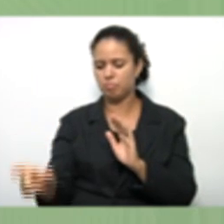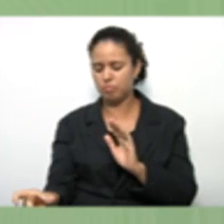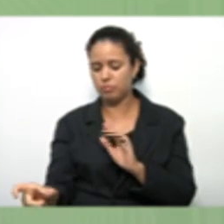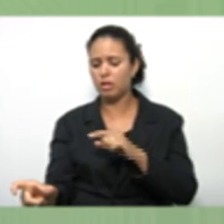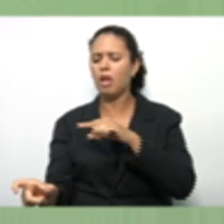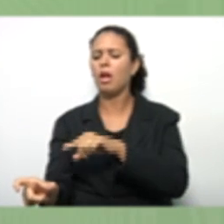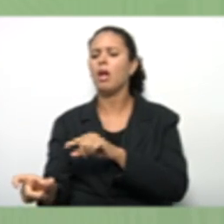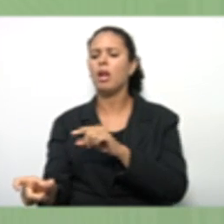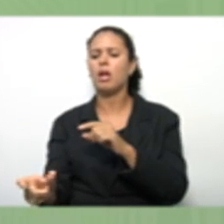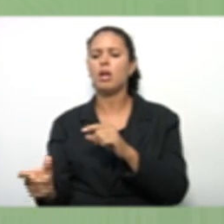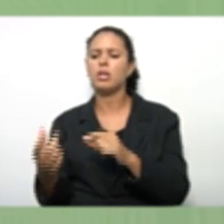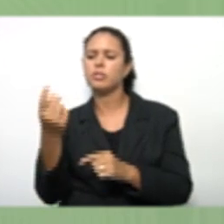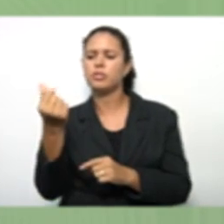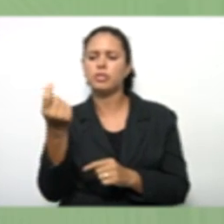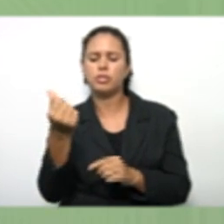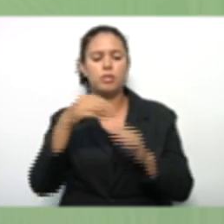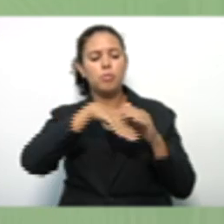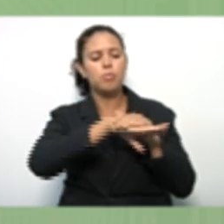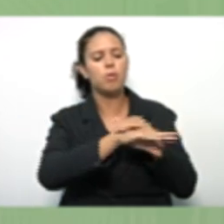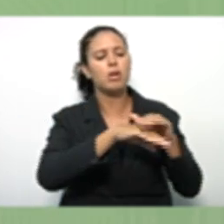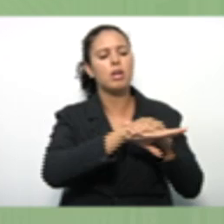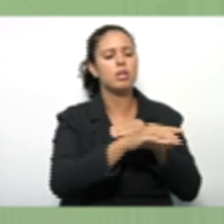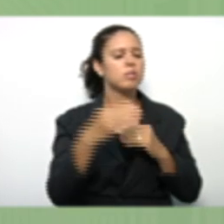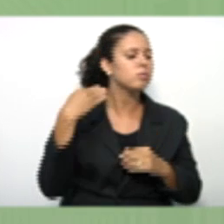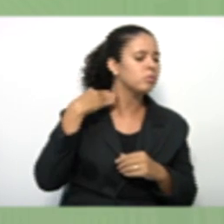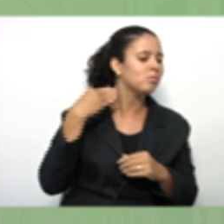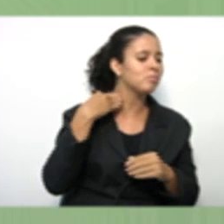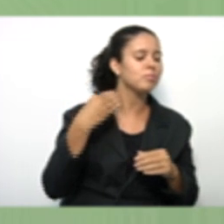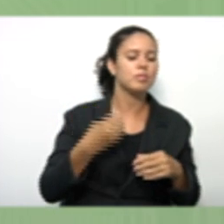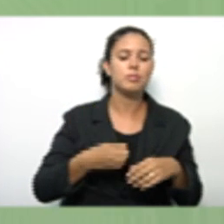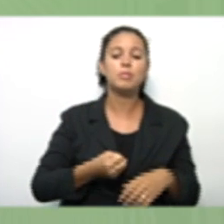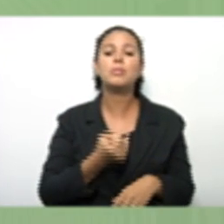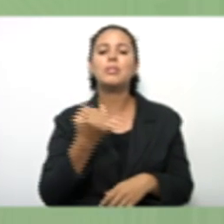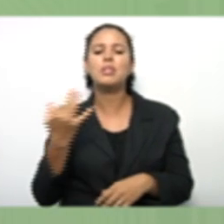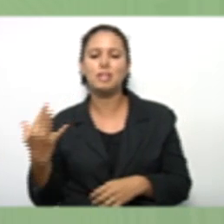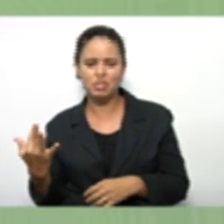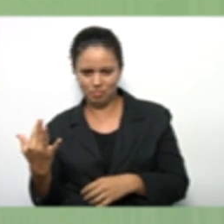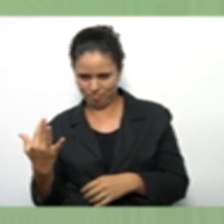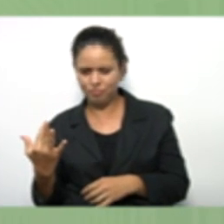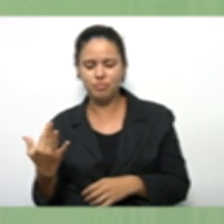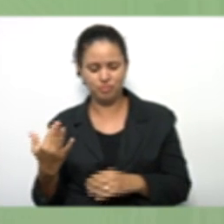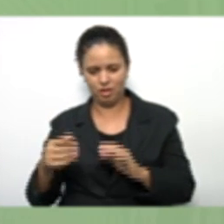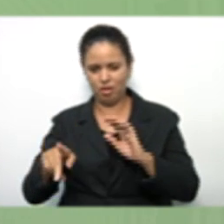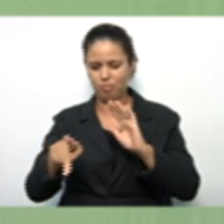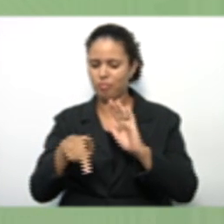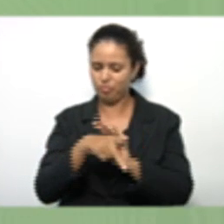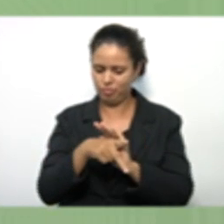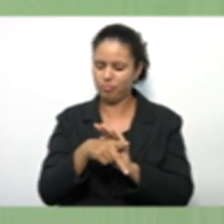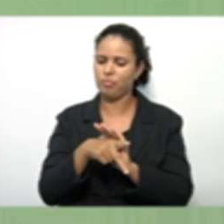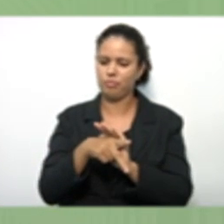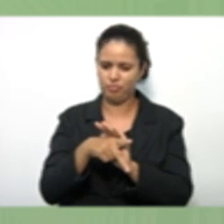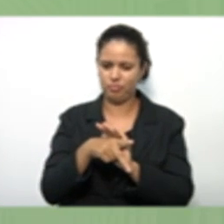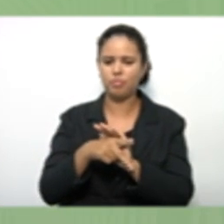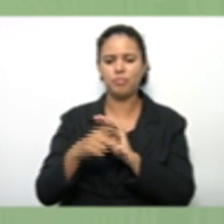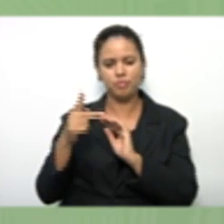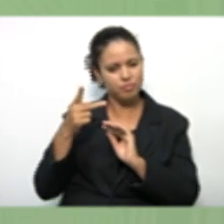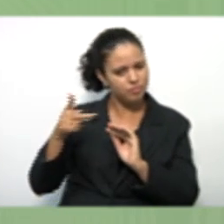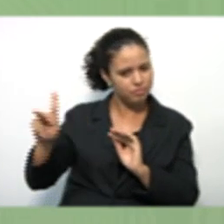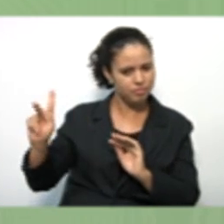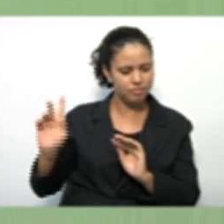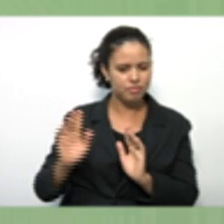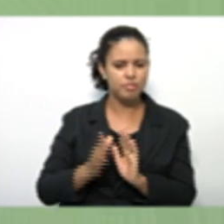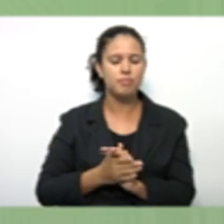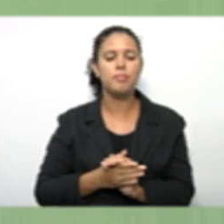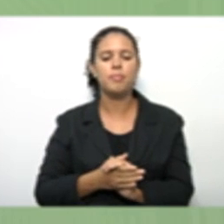no banco. Esse é o melhor patrimônio. Quem dera que fosse verdade. Mas não